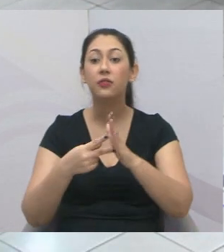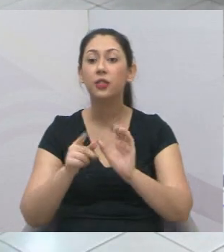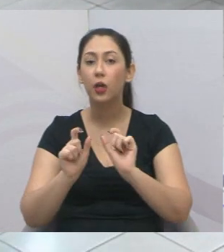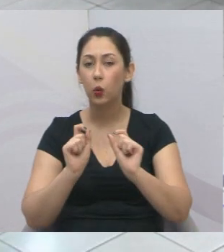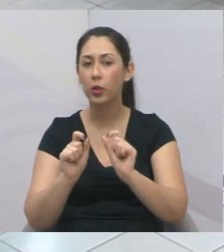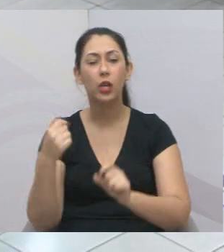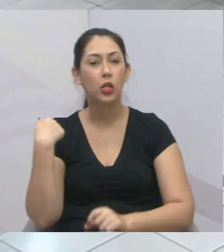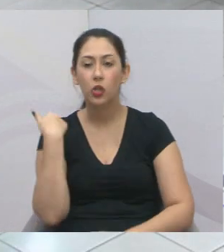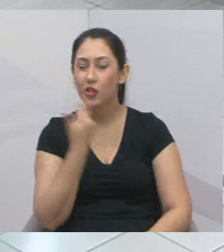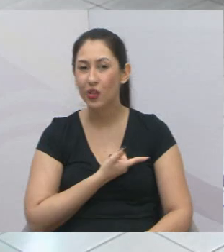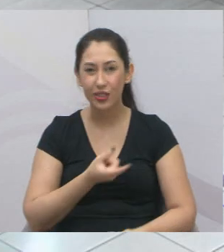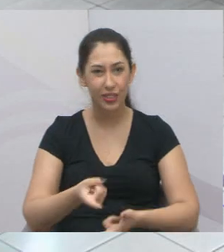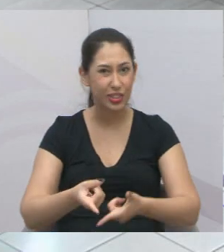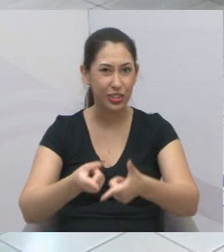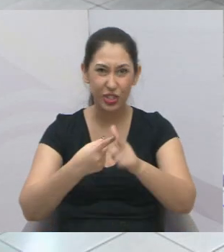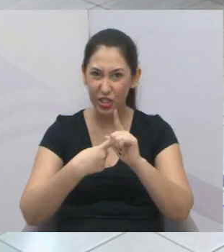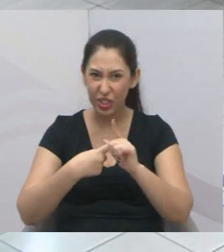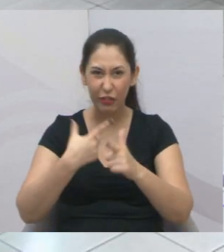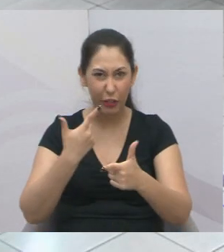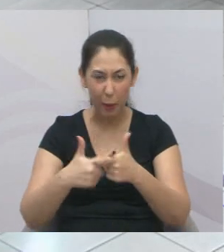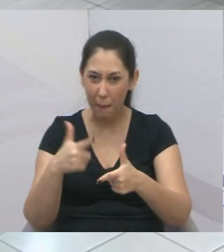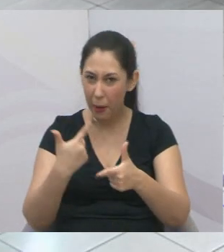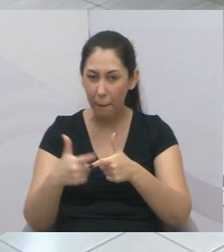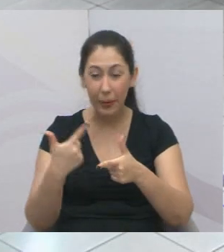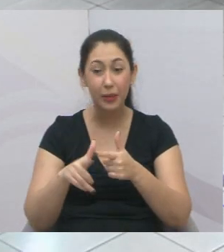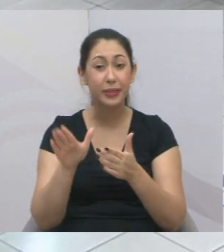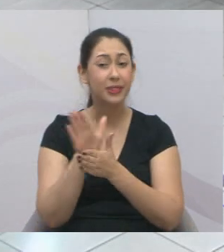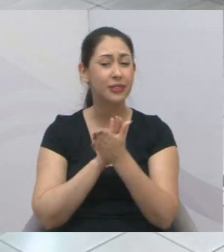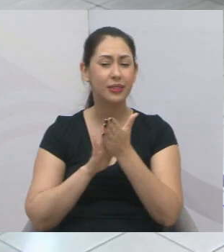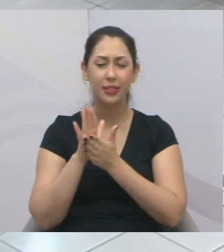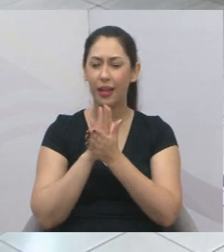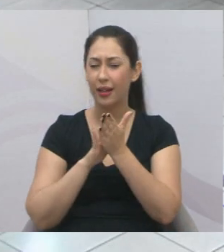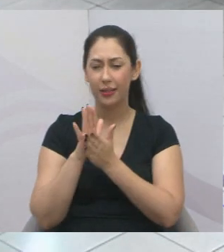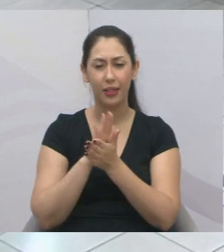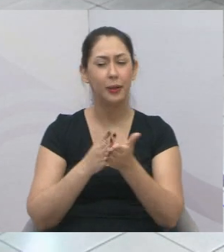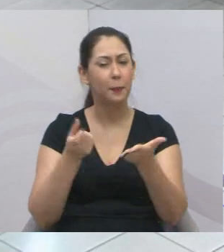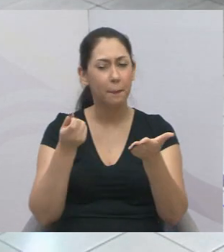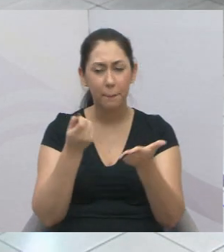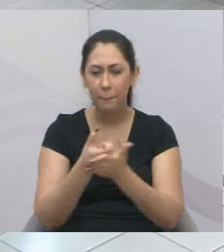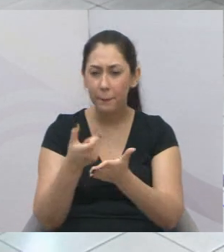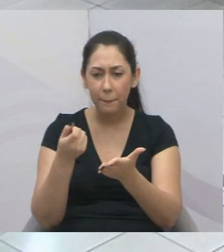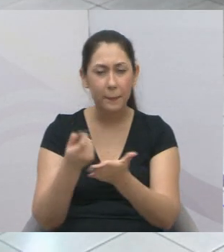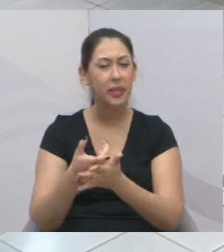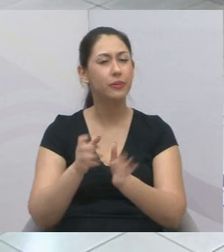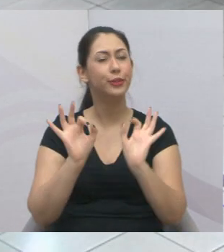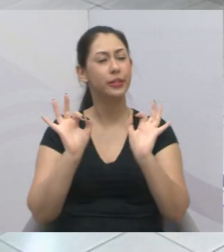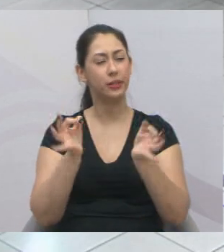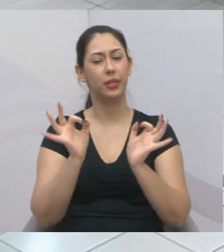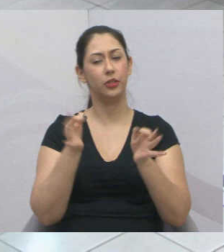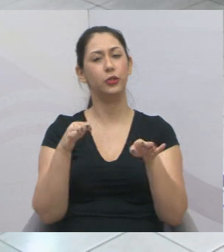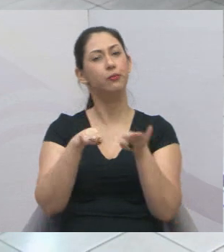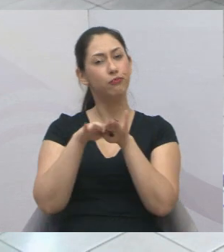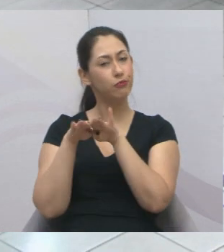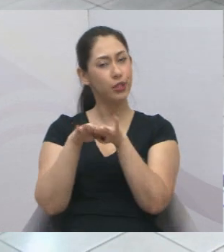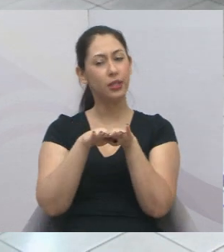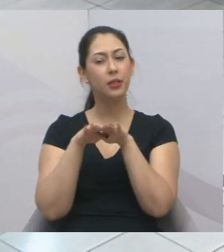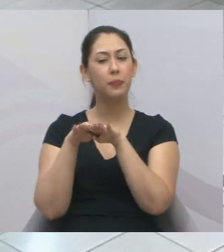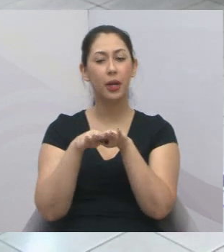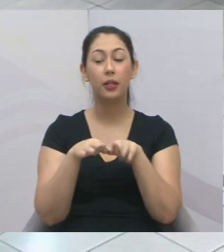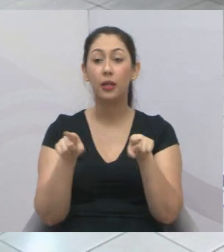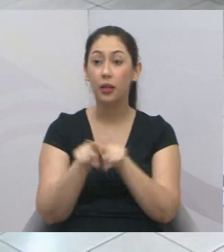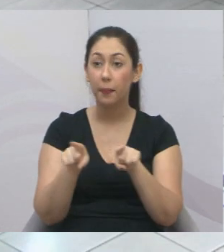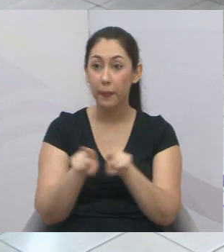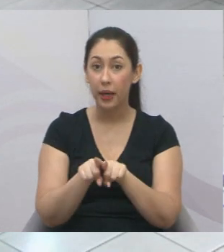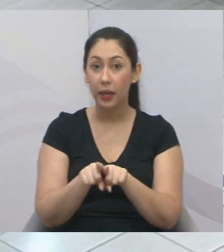fornecedores, não temos nenhum problema de pagamento com nenhum fornecedor, estamos com a nossa situação financeira equilibrada e tanto na qual